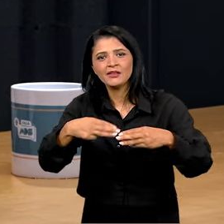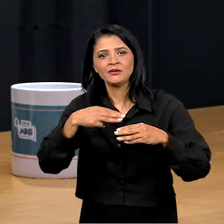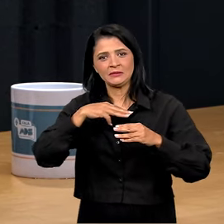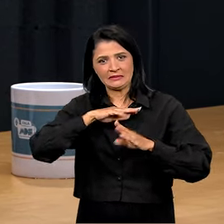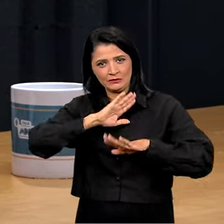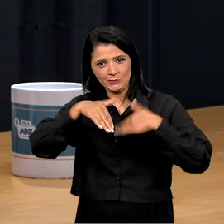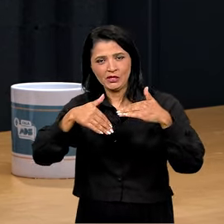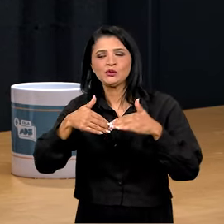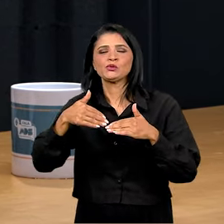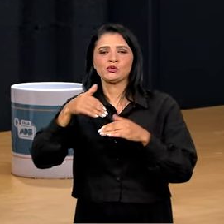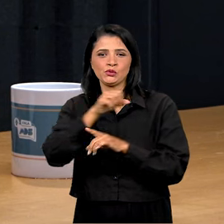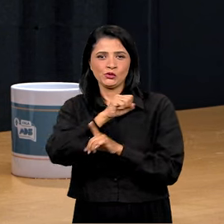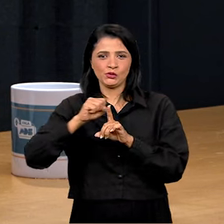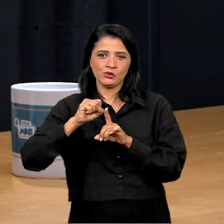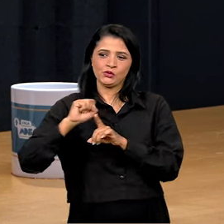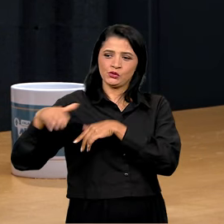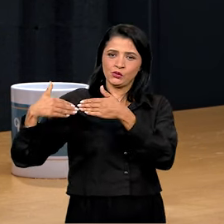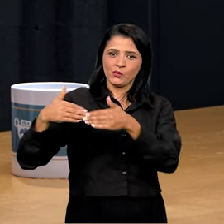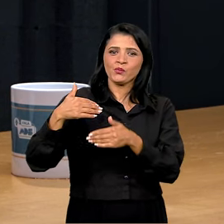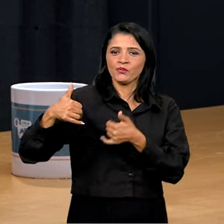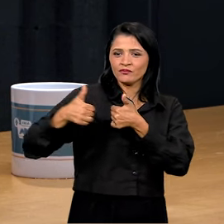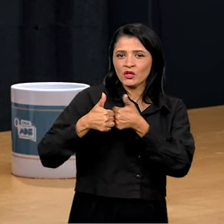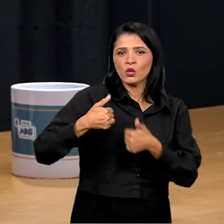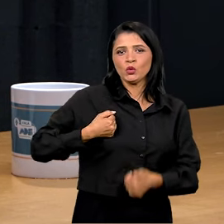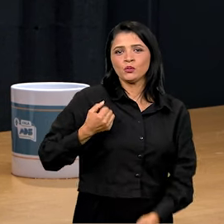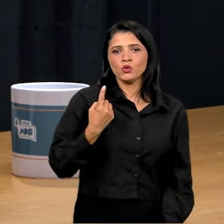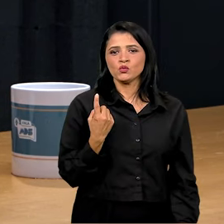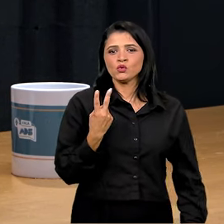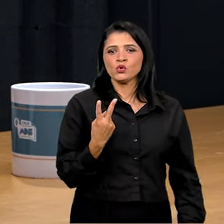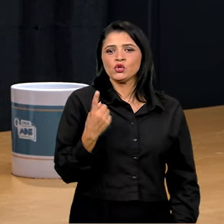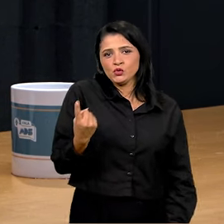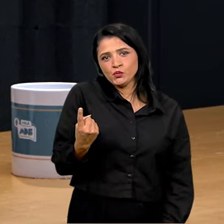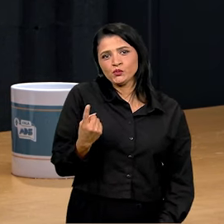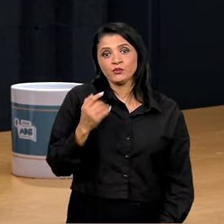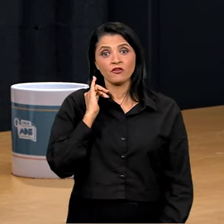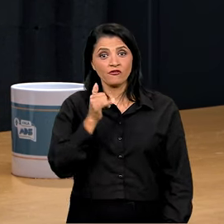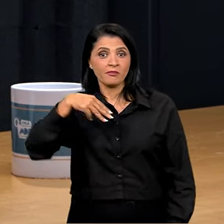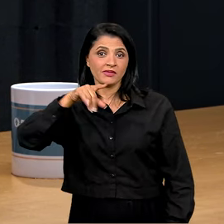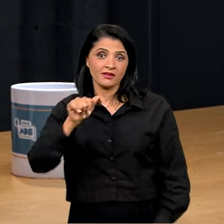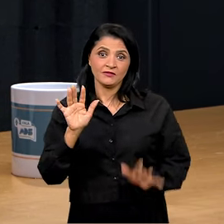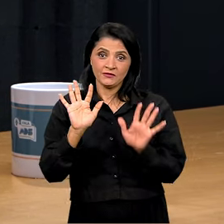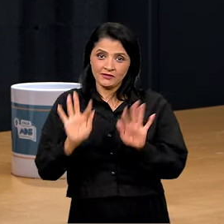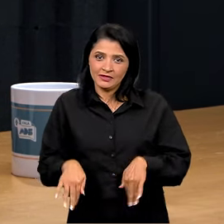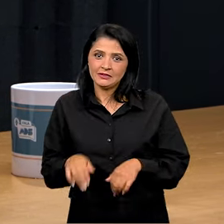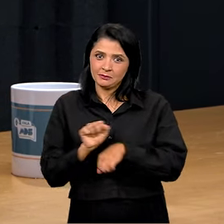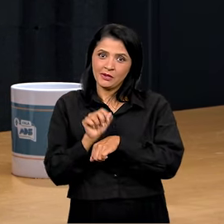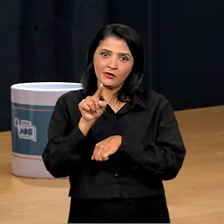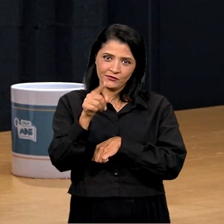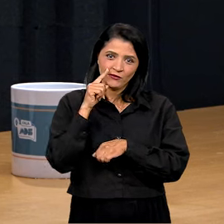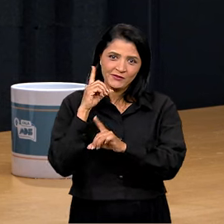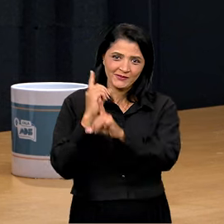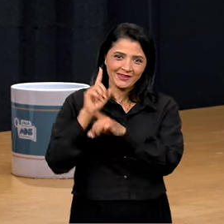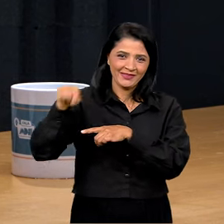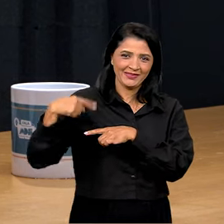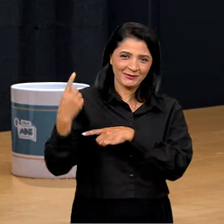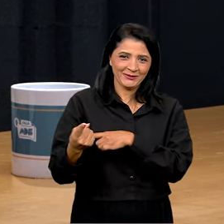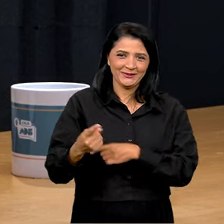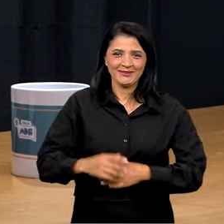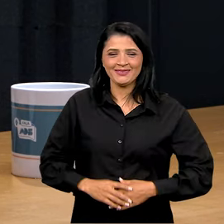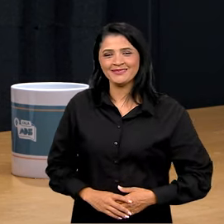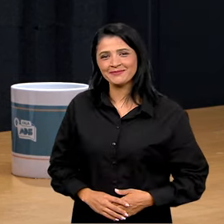Social e o disque social pelo número 121 o f MDS fica por aqui e eu espero vocês no